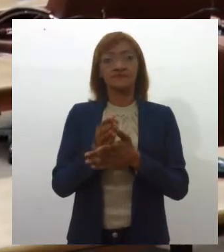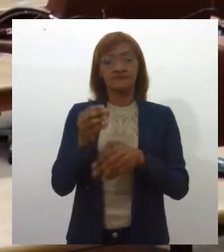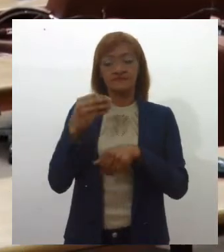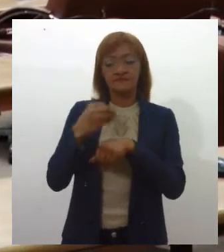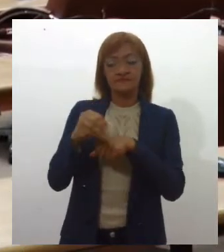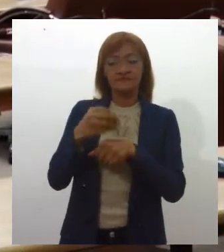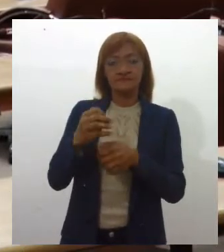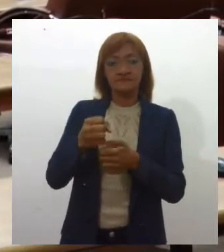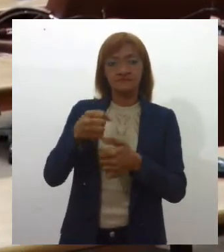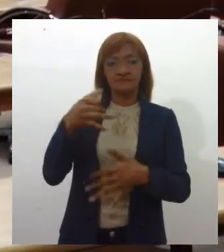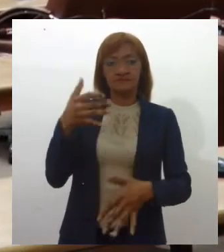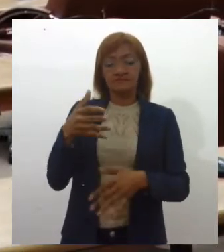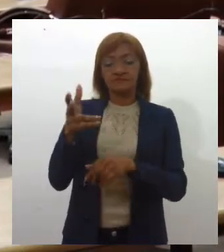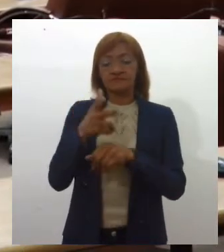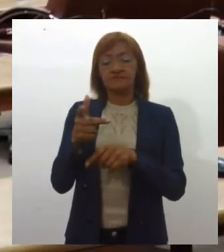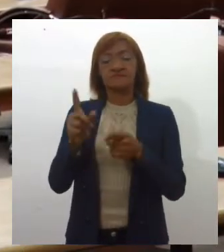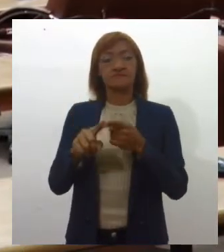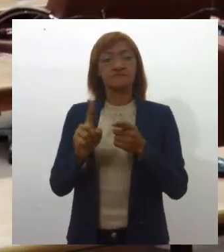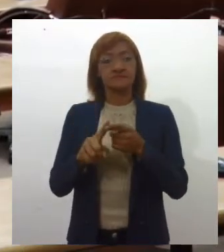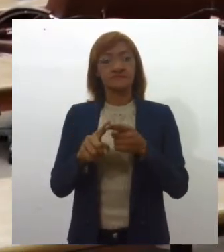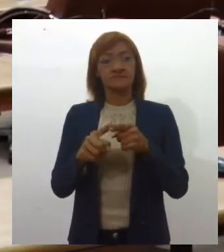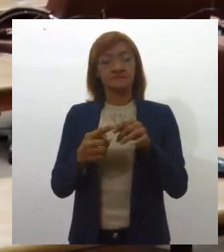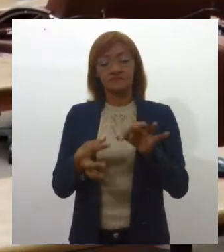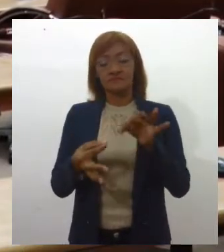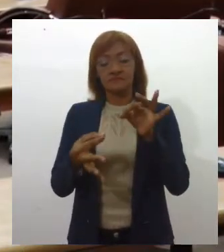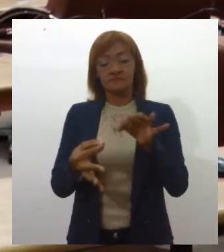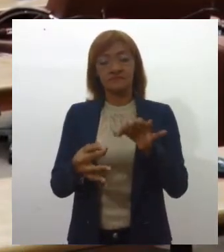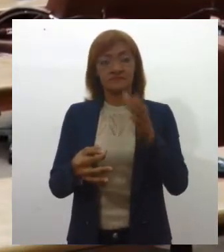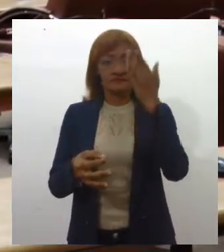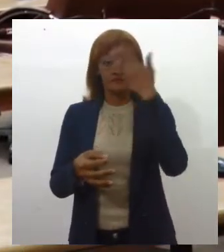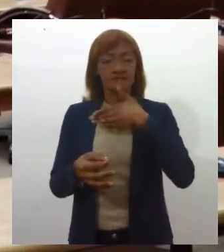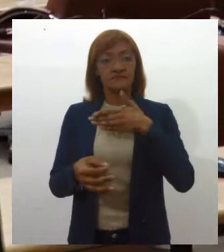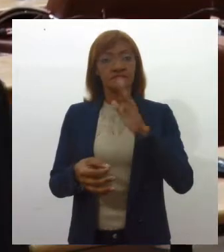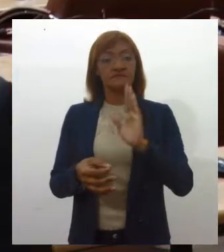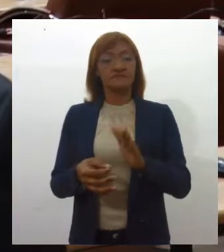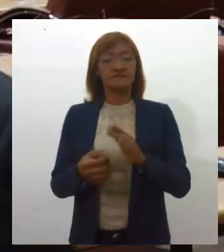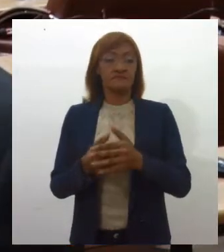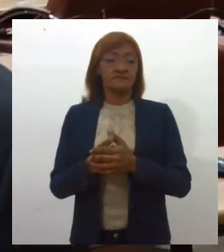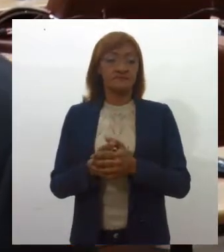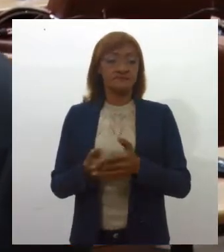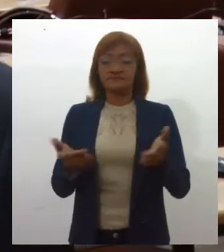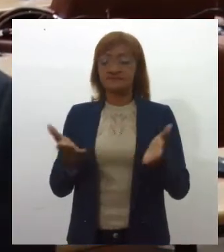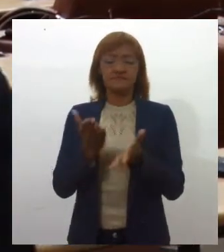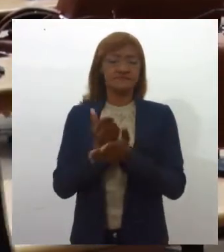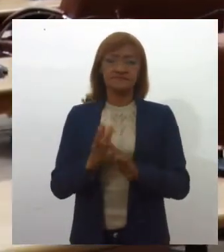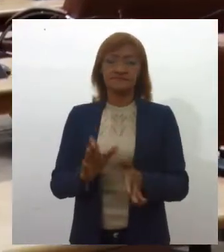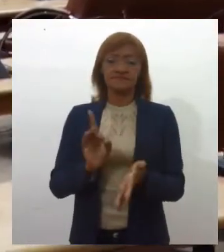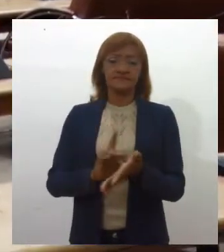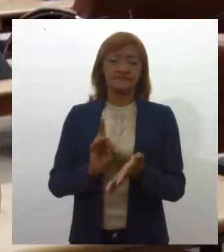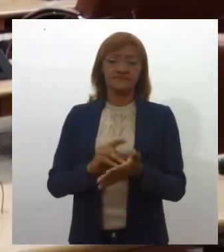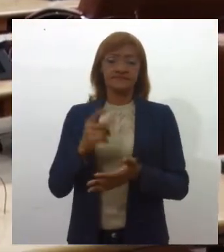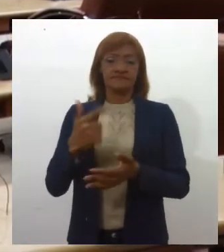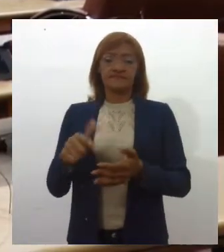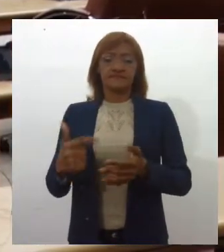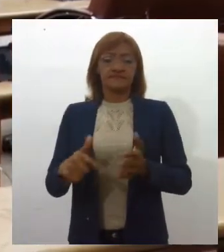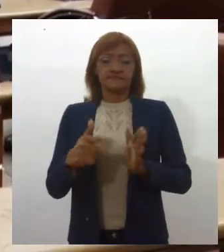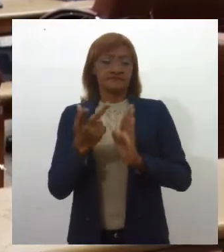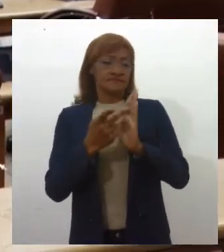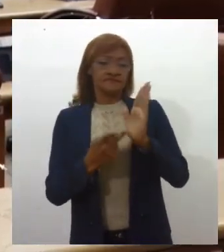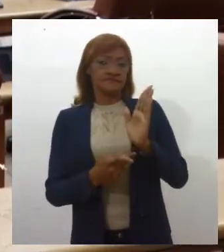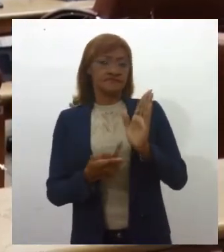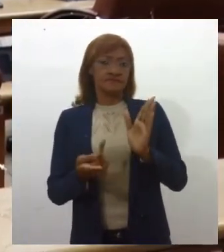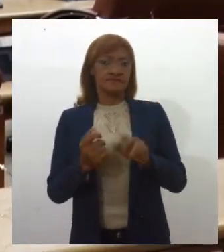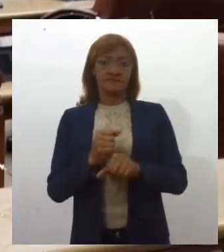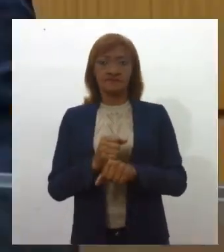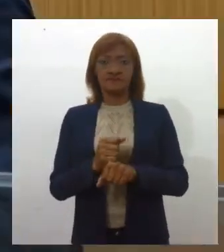feitos, e que esse tema, essa tese, estava sendo caiu por terra. Na verdade, não há projeto na casa, é um fake,